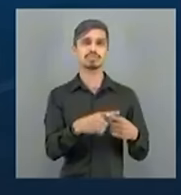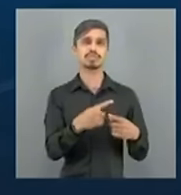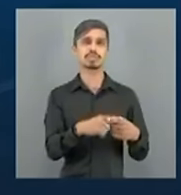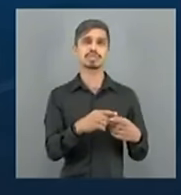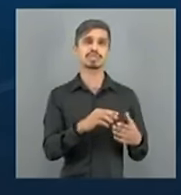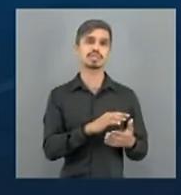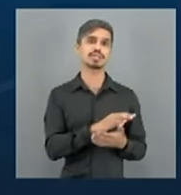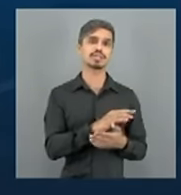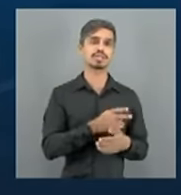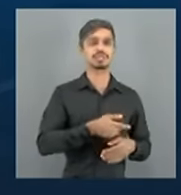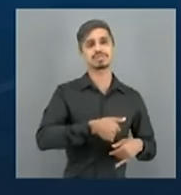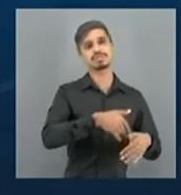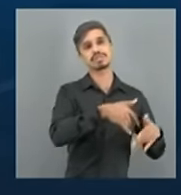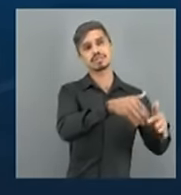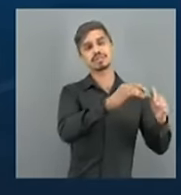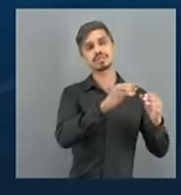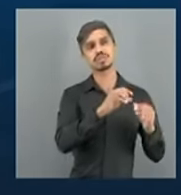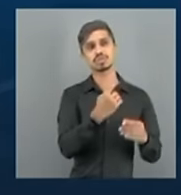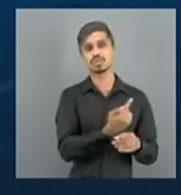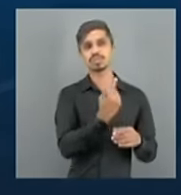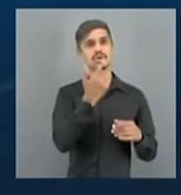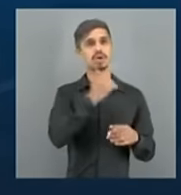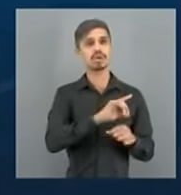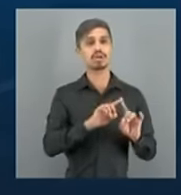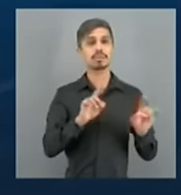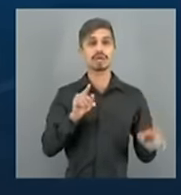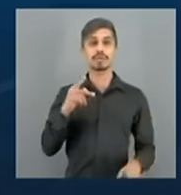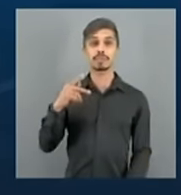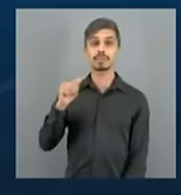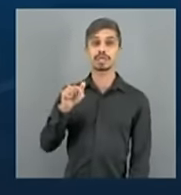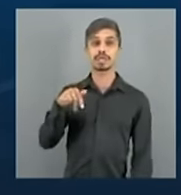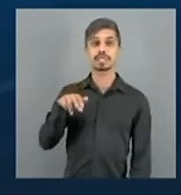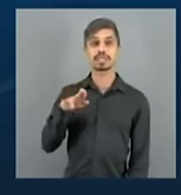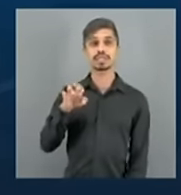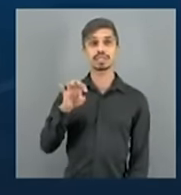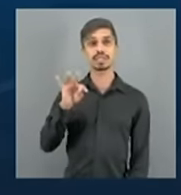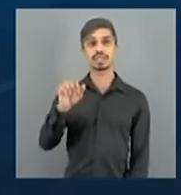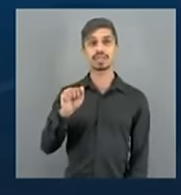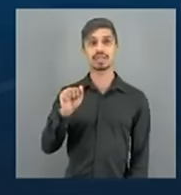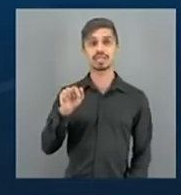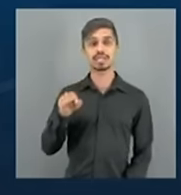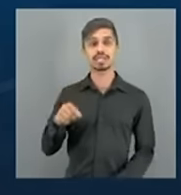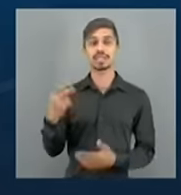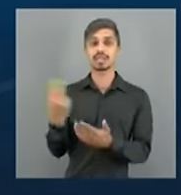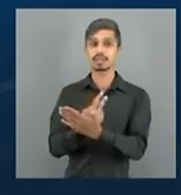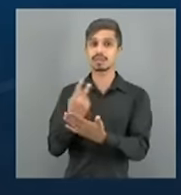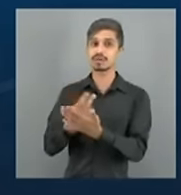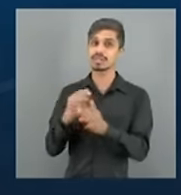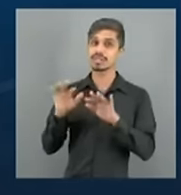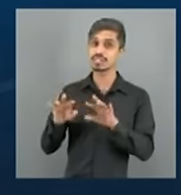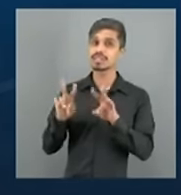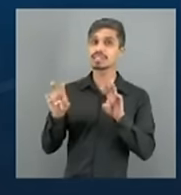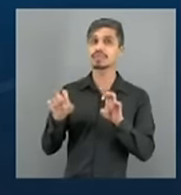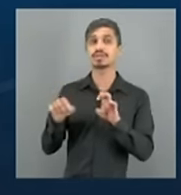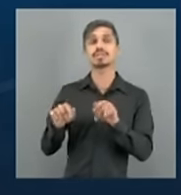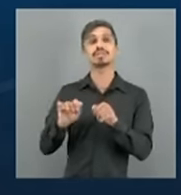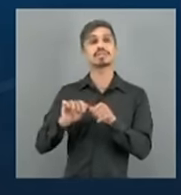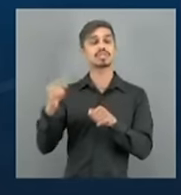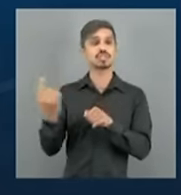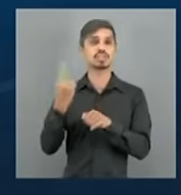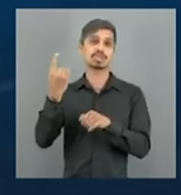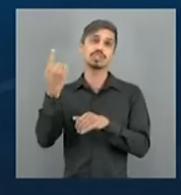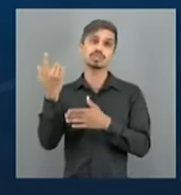aí. Então, o Paquetá, na verdade, ele falhou nisso, né? Ele fez sozinho por